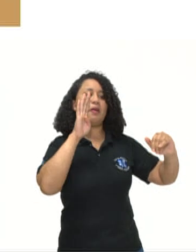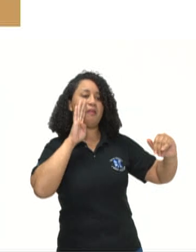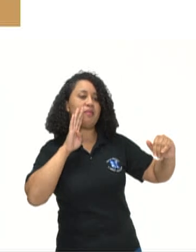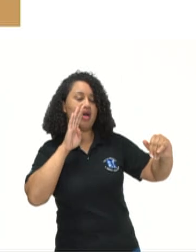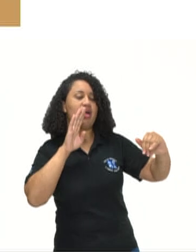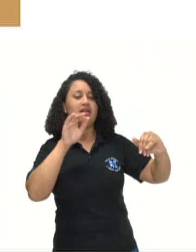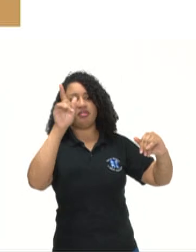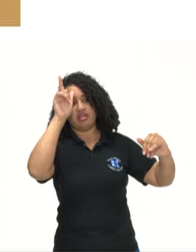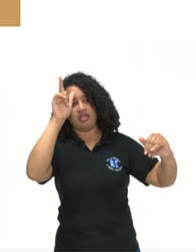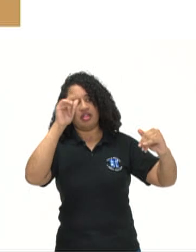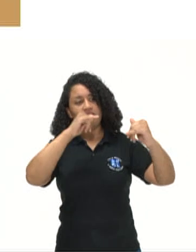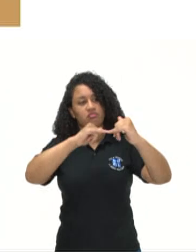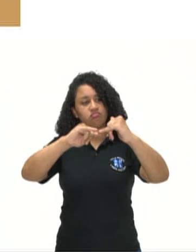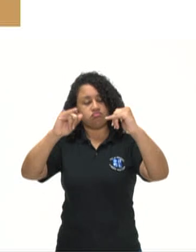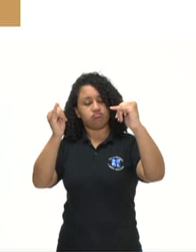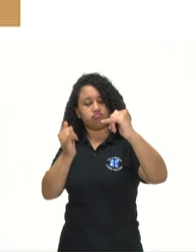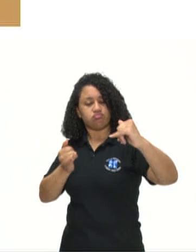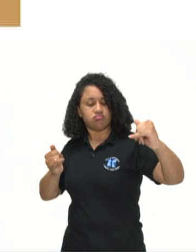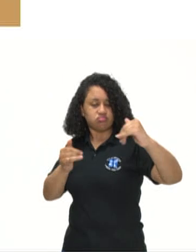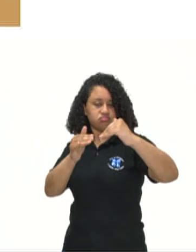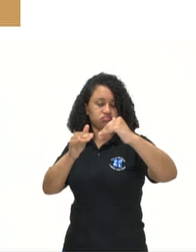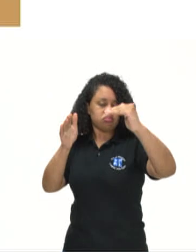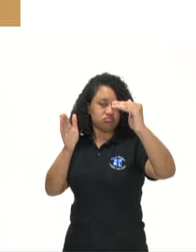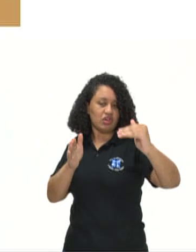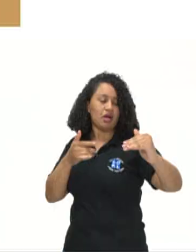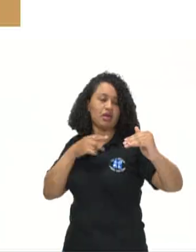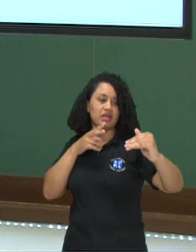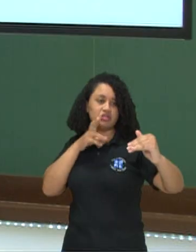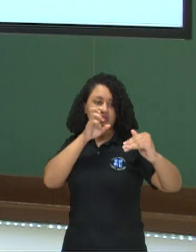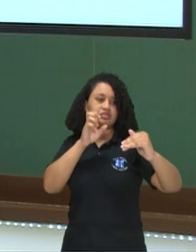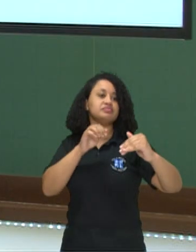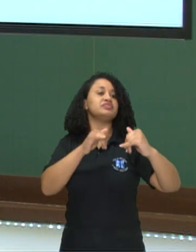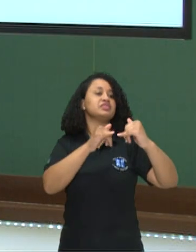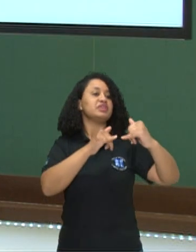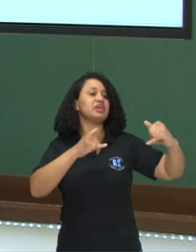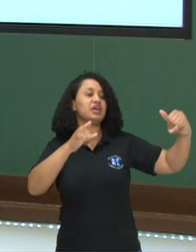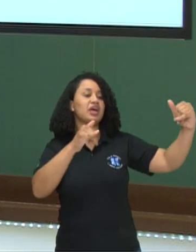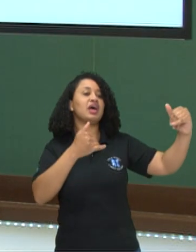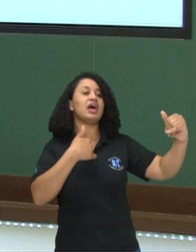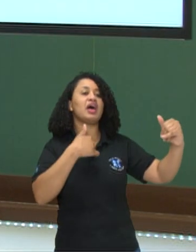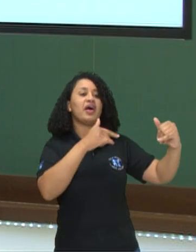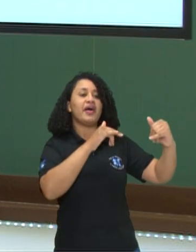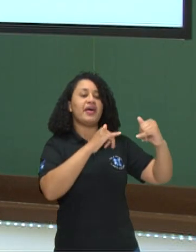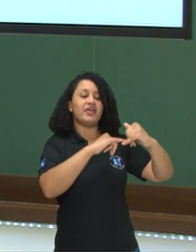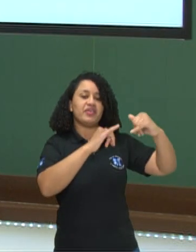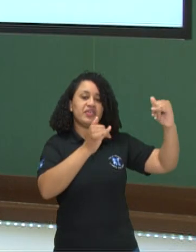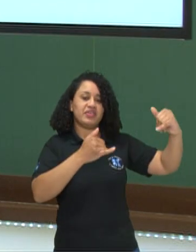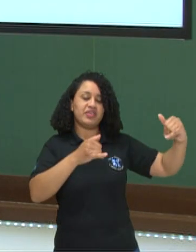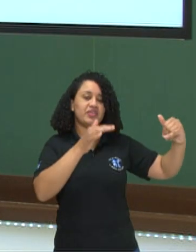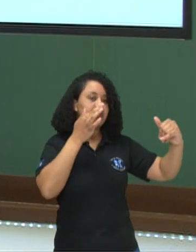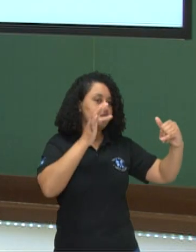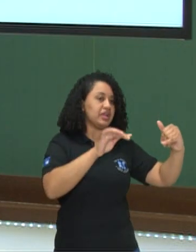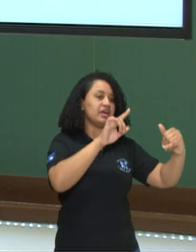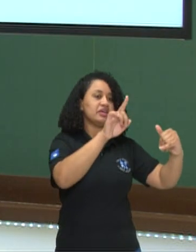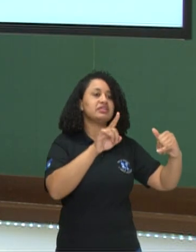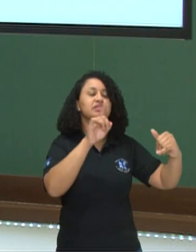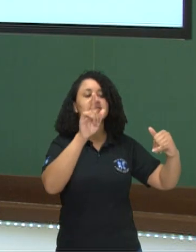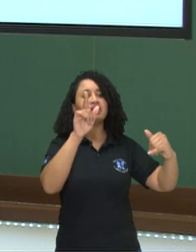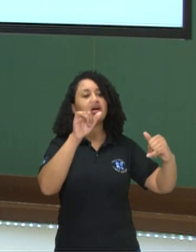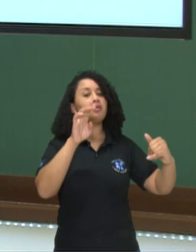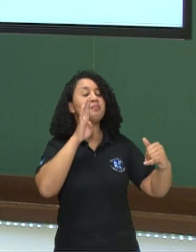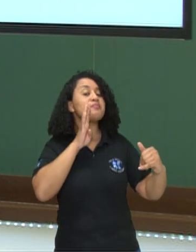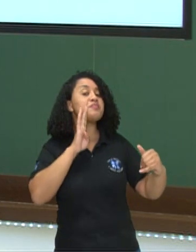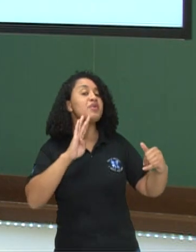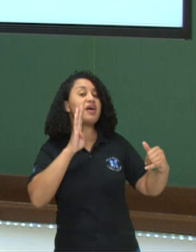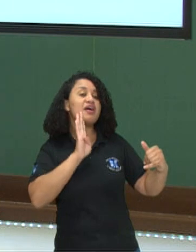fortificações reforçadas, a linha Maginot. Já na divisa da França com o Luxemburgo, com a Bélgica, eram